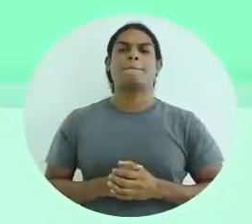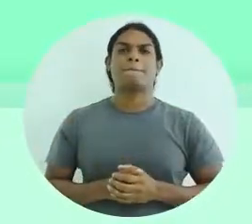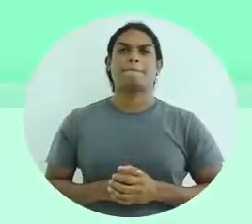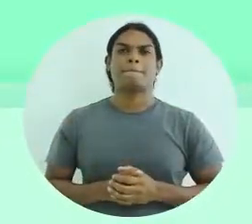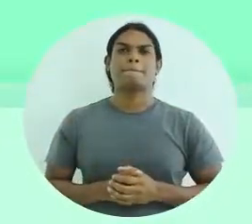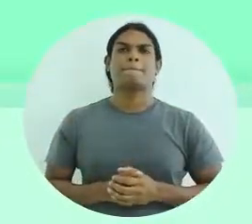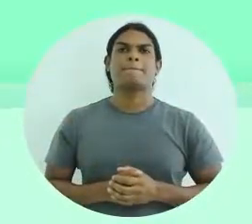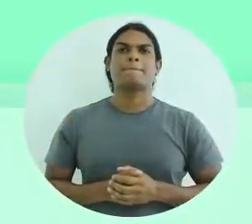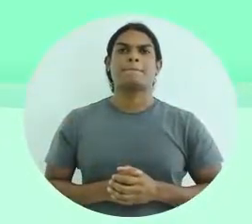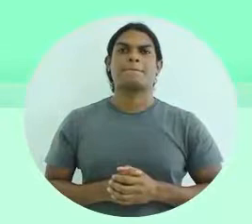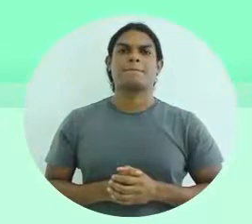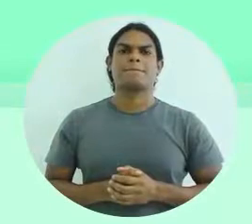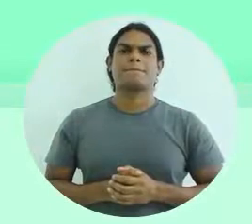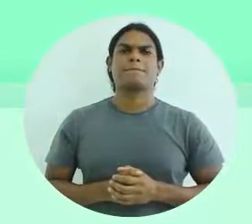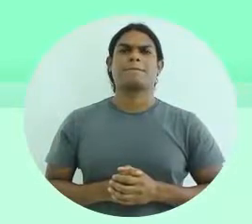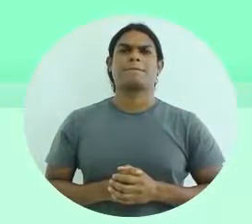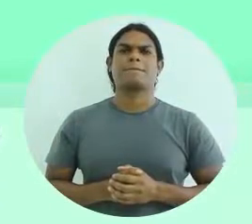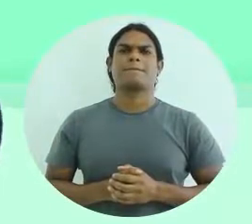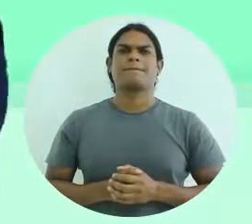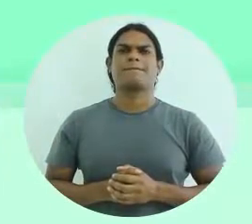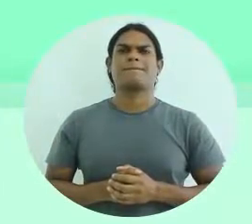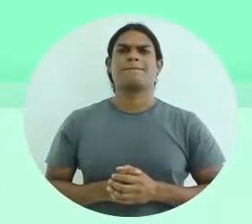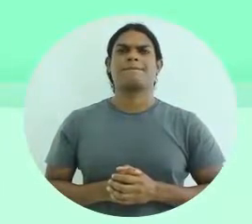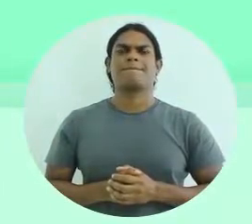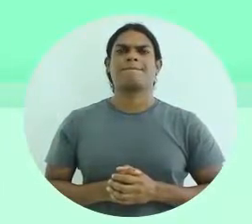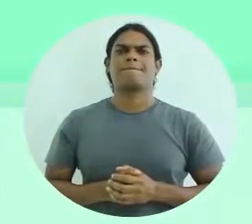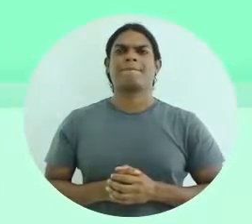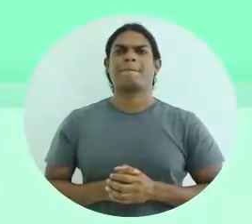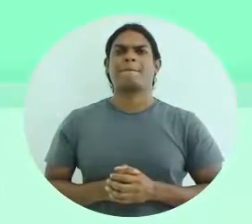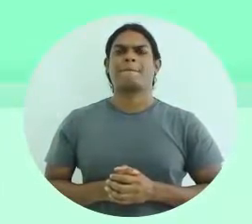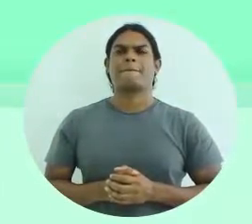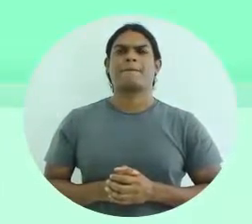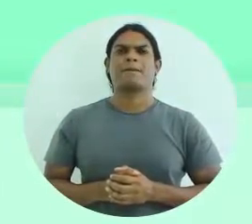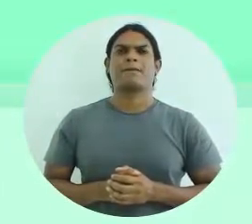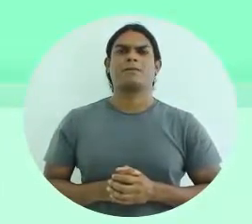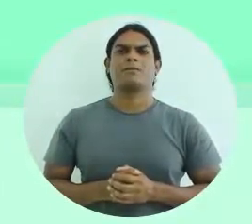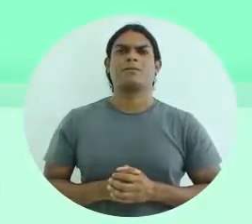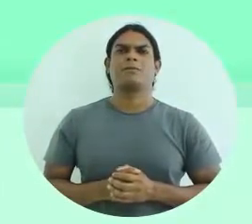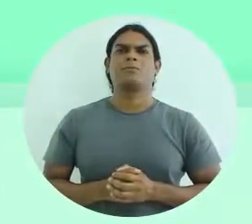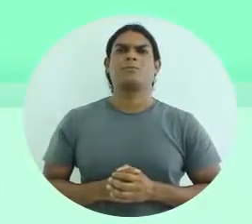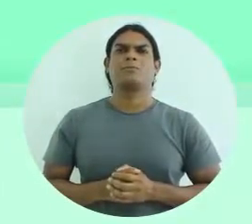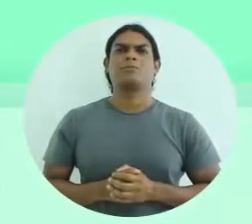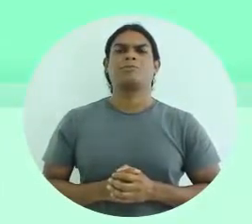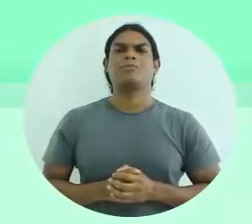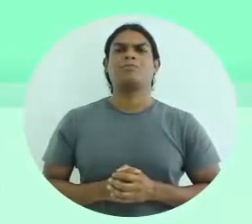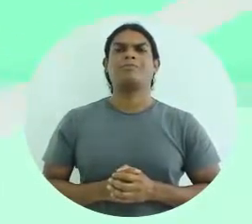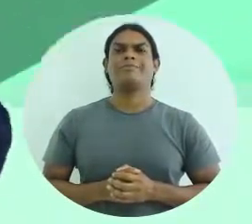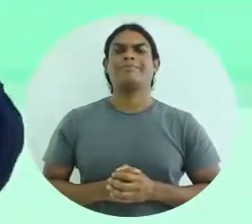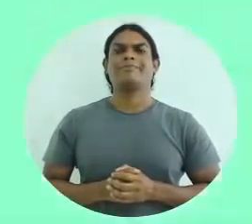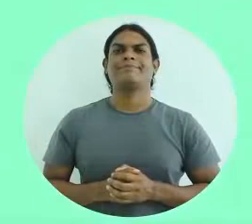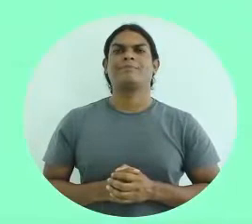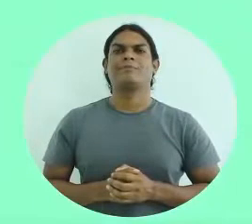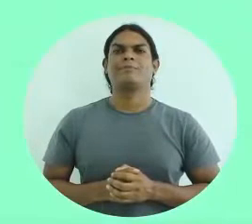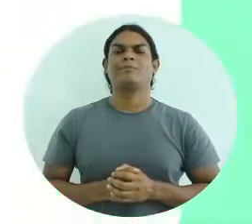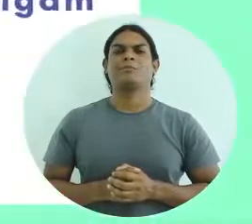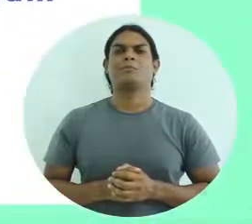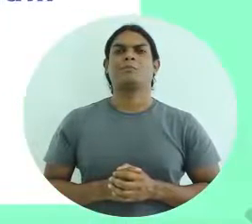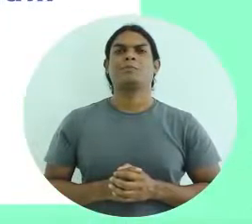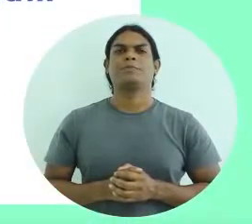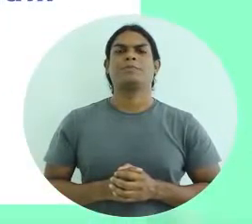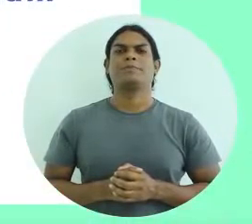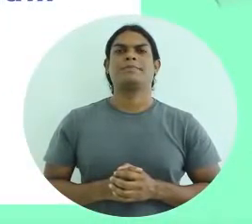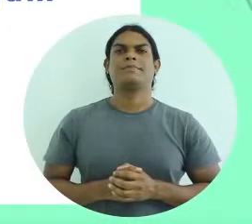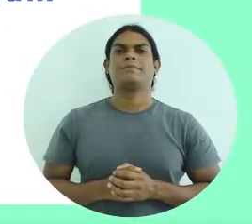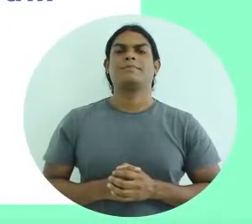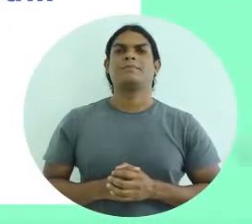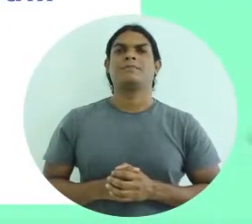milhões de reais, elas têm que optar por aqueles outros financiamentos do BNDES Extim que a gente viu anteriormente. E o PROEX